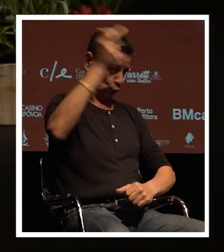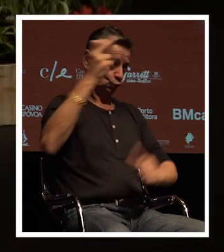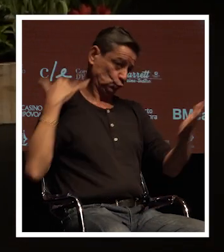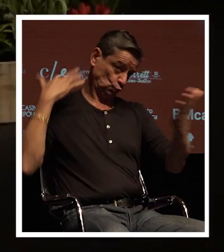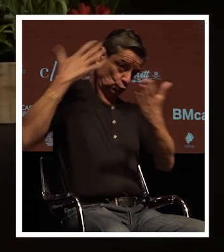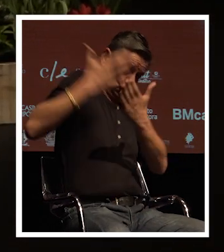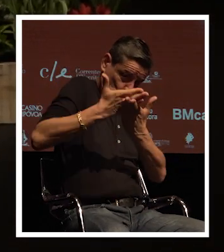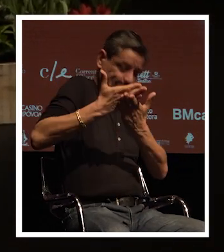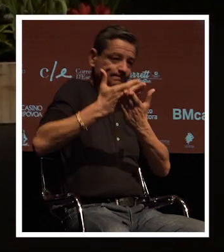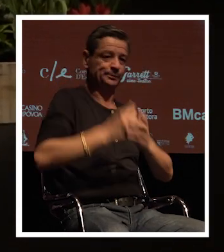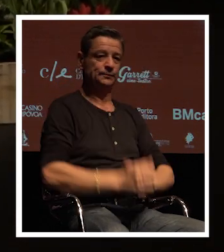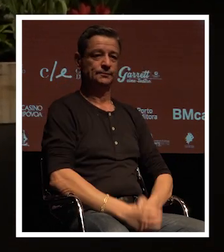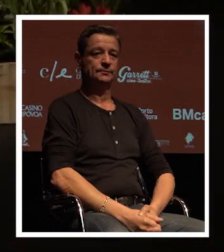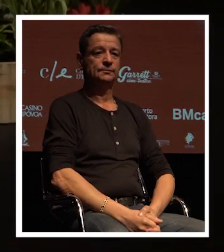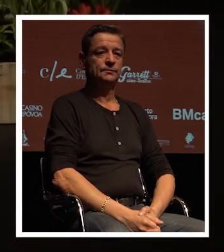anos